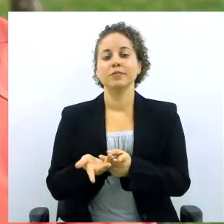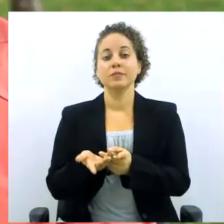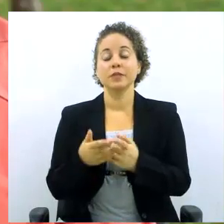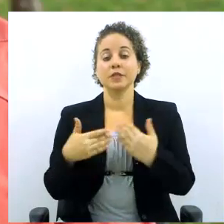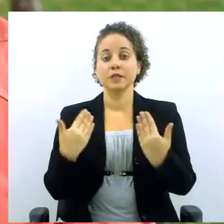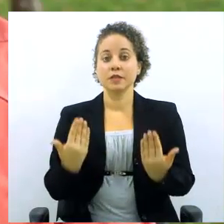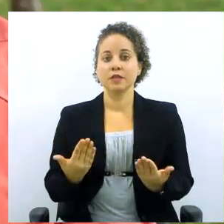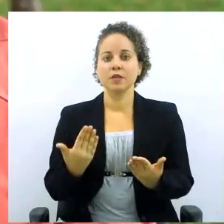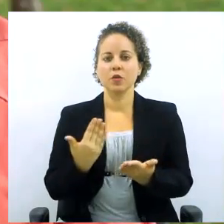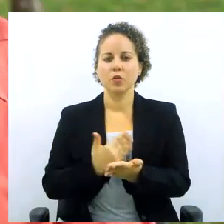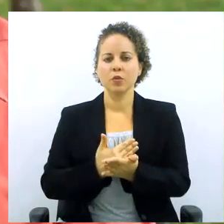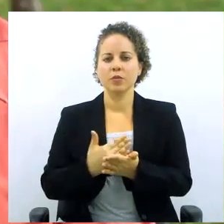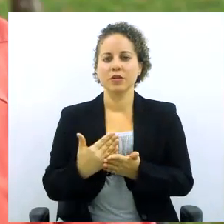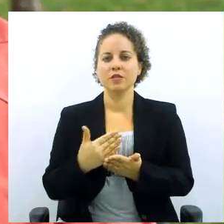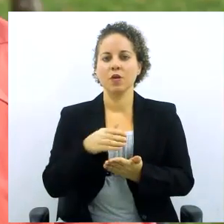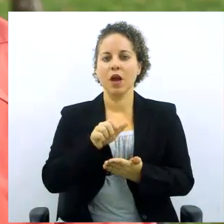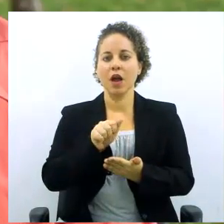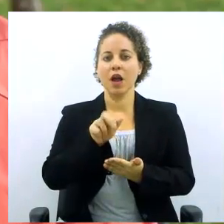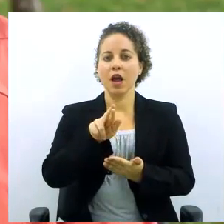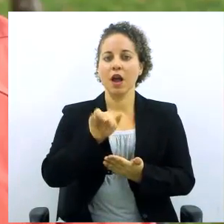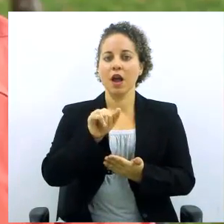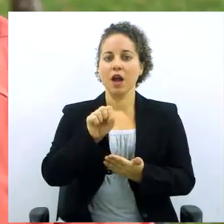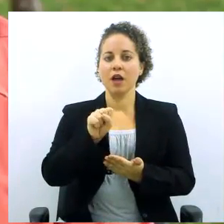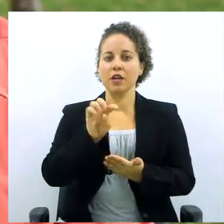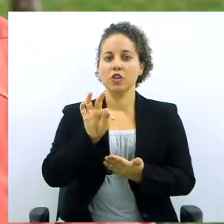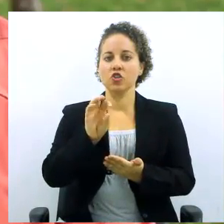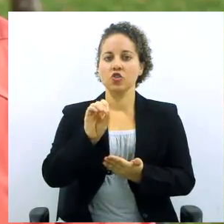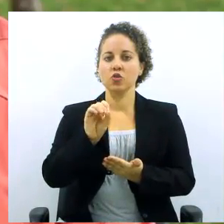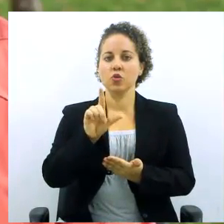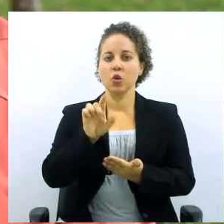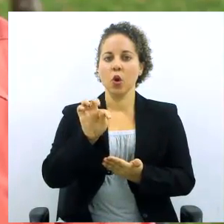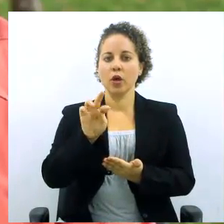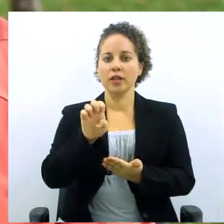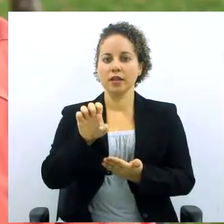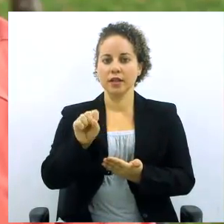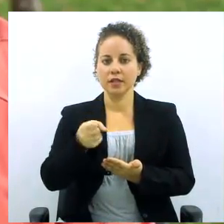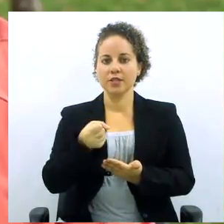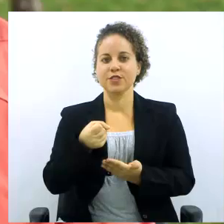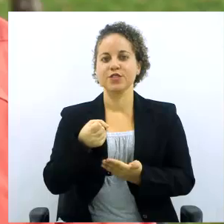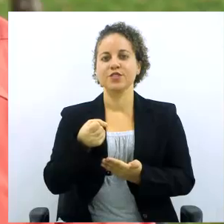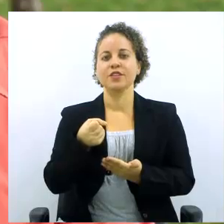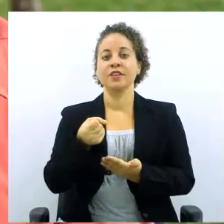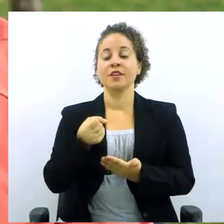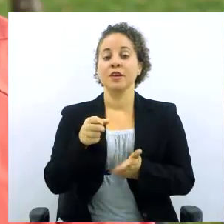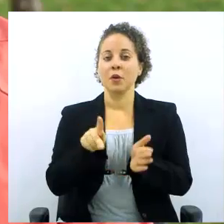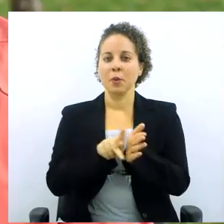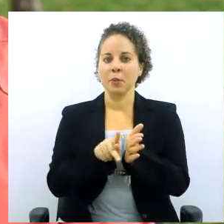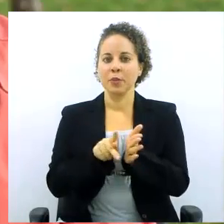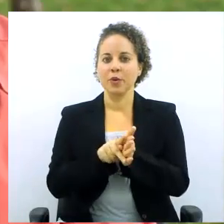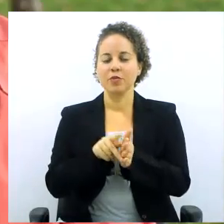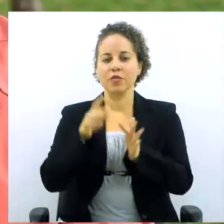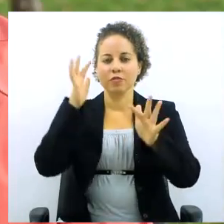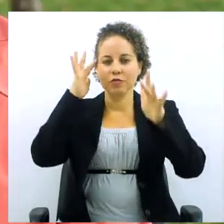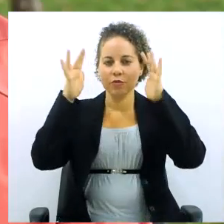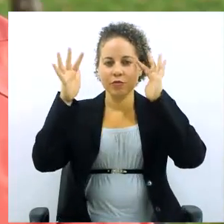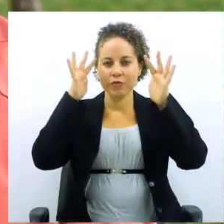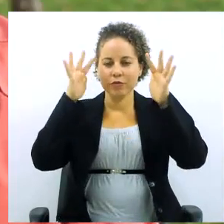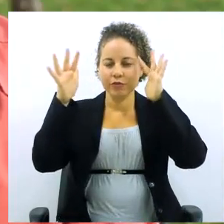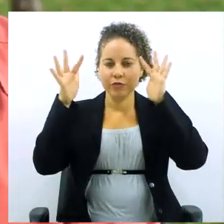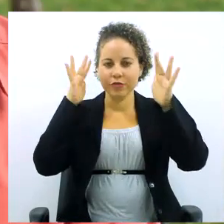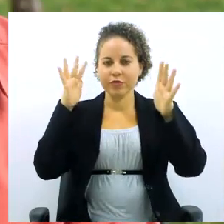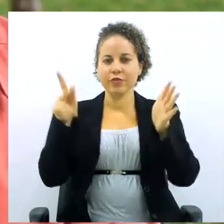começou realmente em Aristóteles, né, o grande filósofo aqui do mundo ocidental. Então,